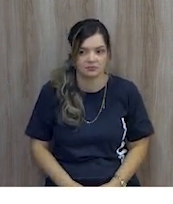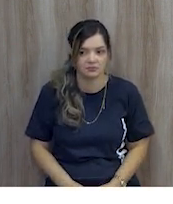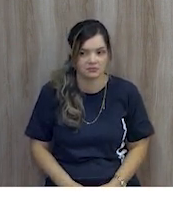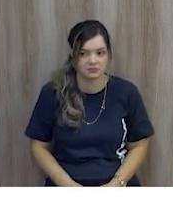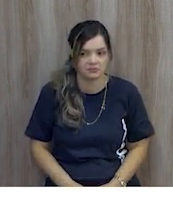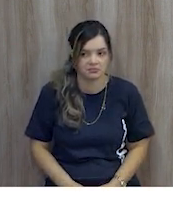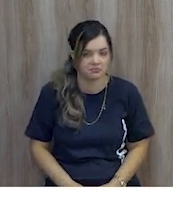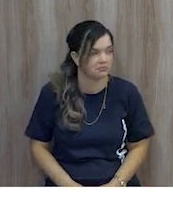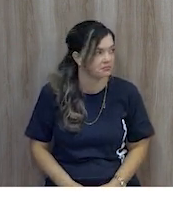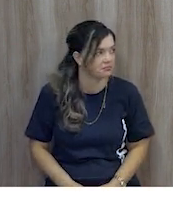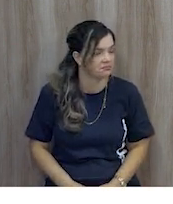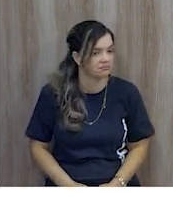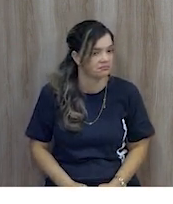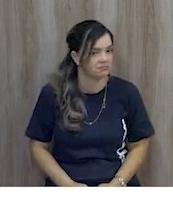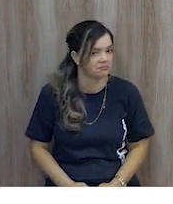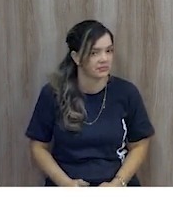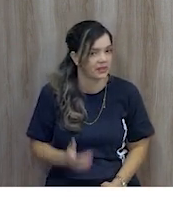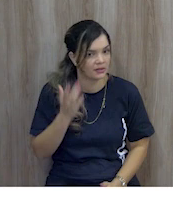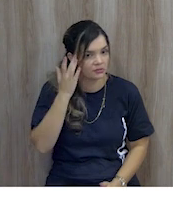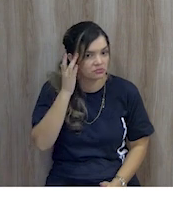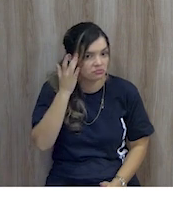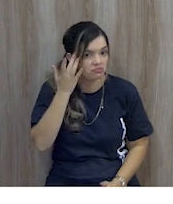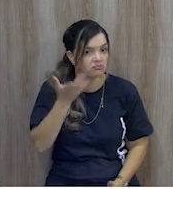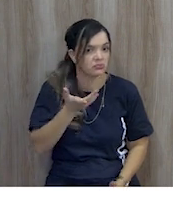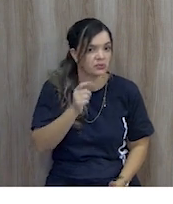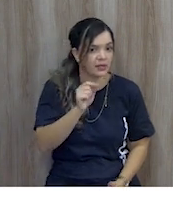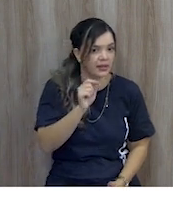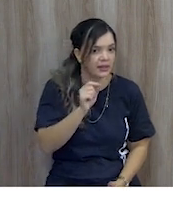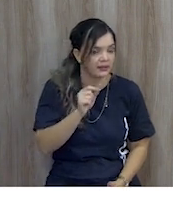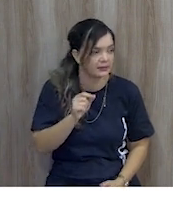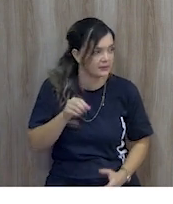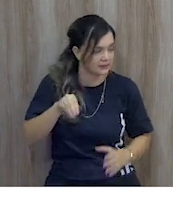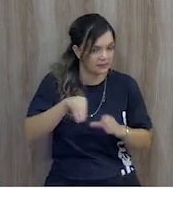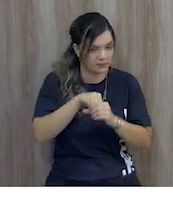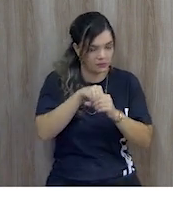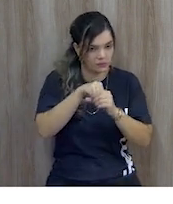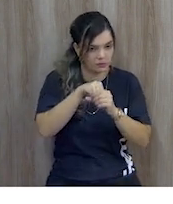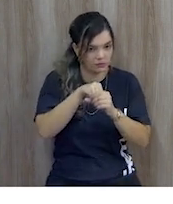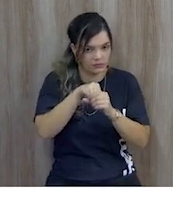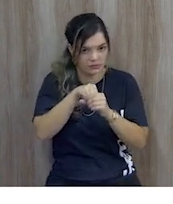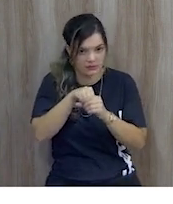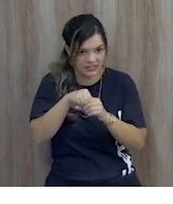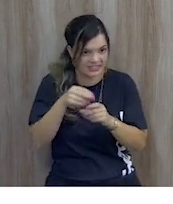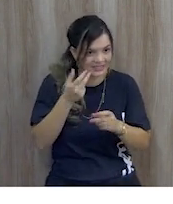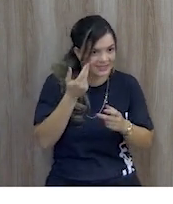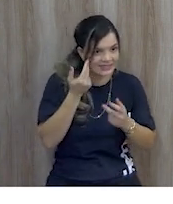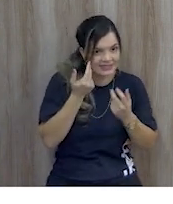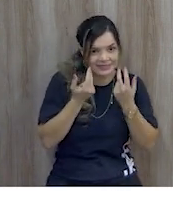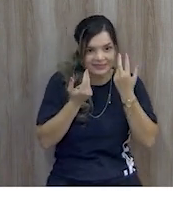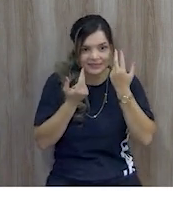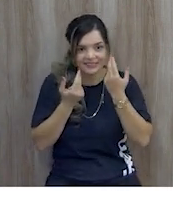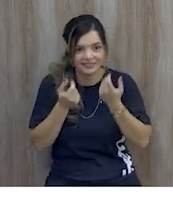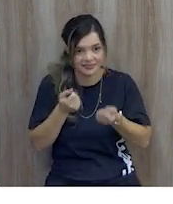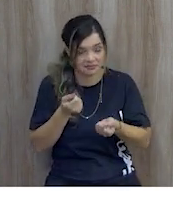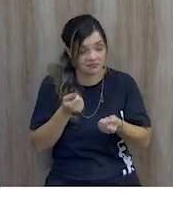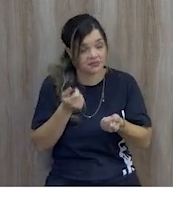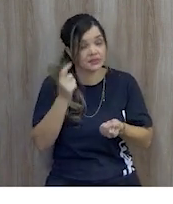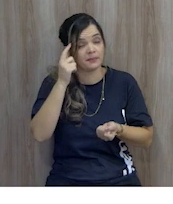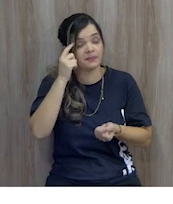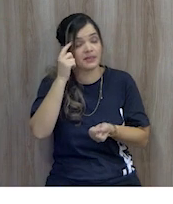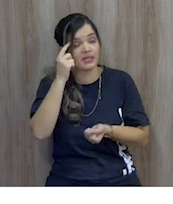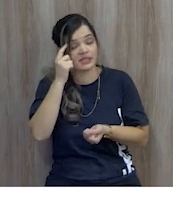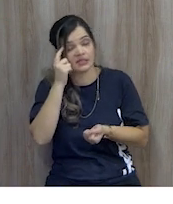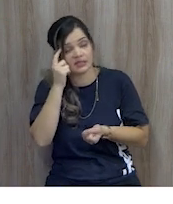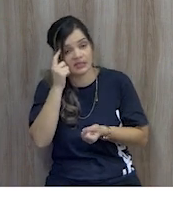Eu acho que dentro da cirurgia plástica, quando a gente pensa em recobrimento, essa é uma das questões que mais aparecem,